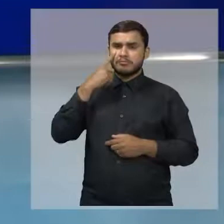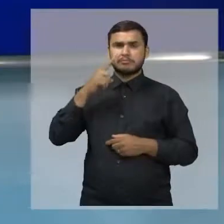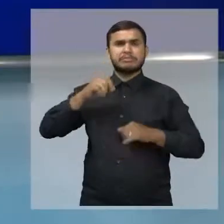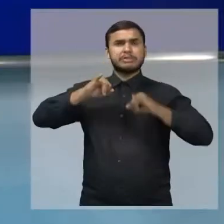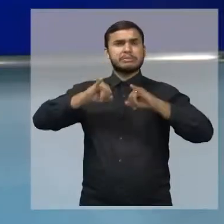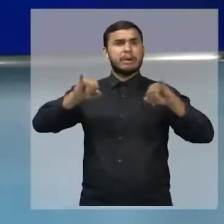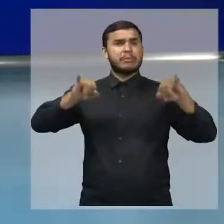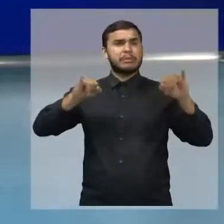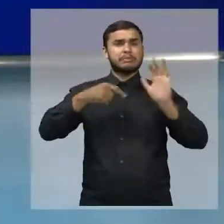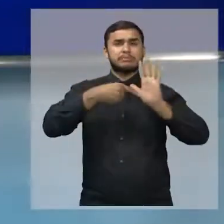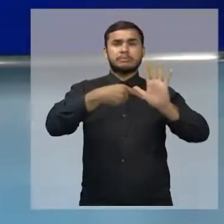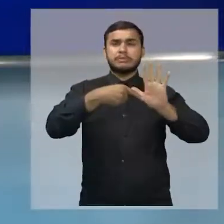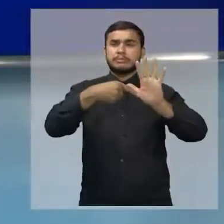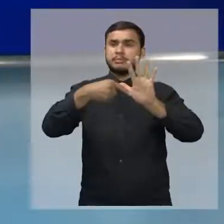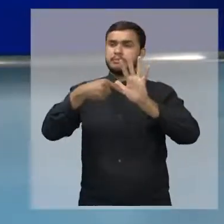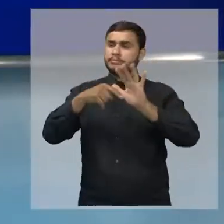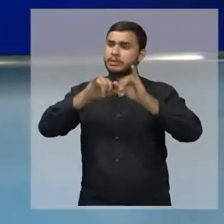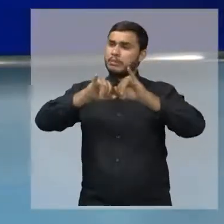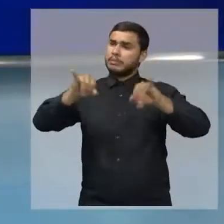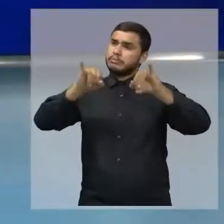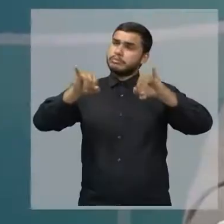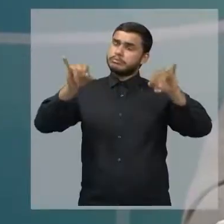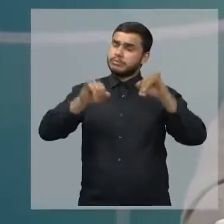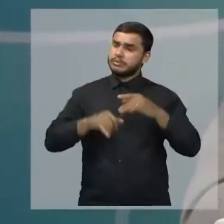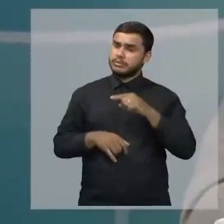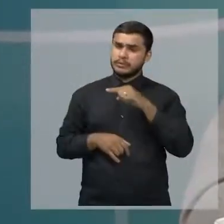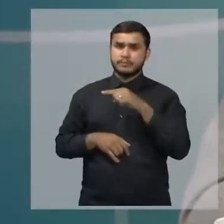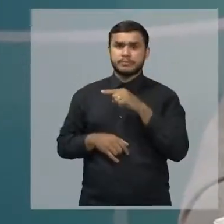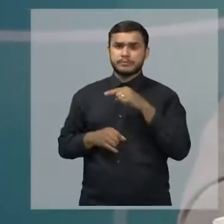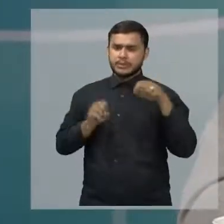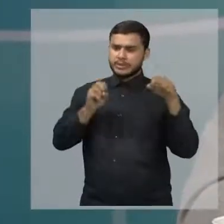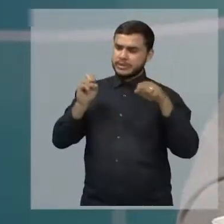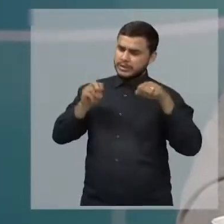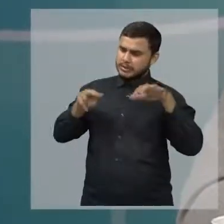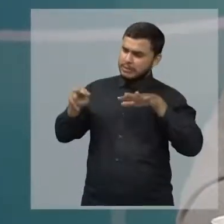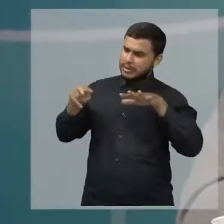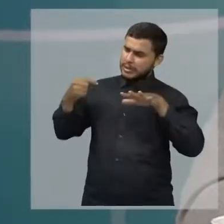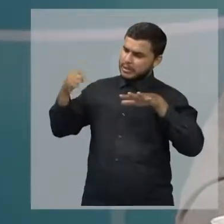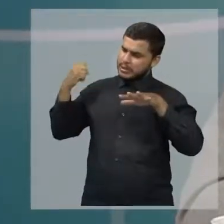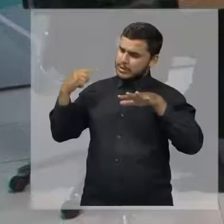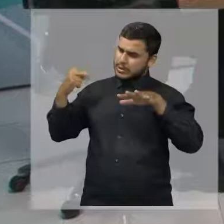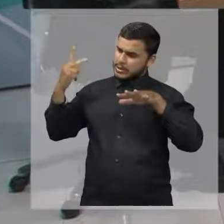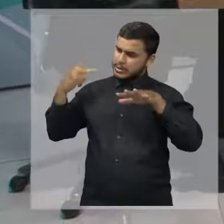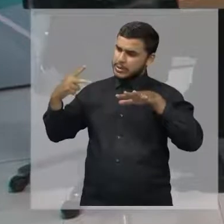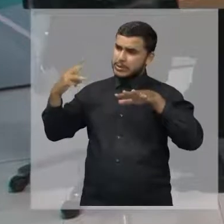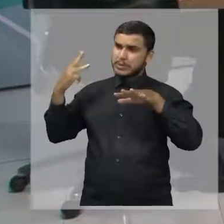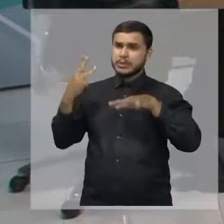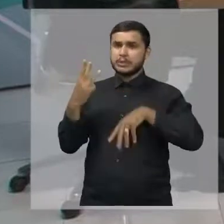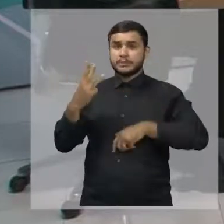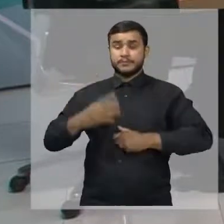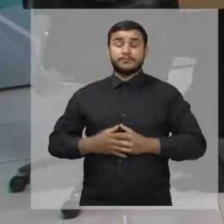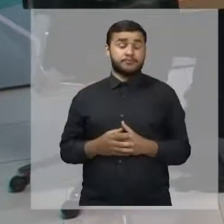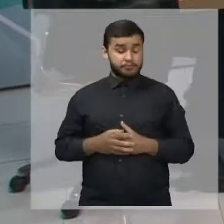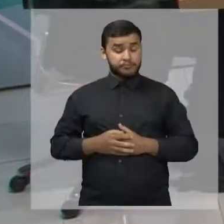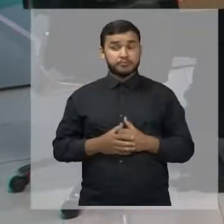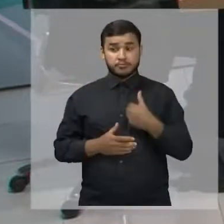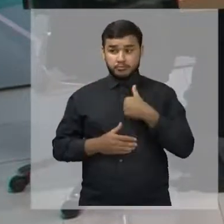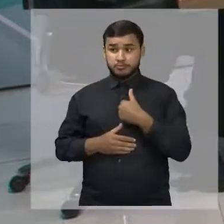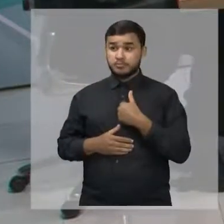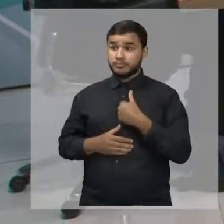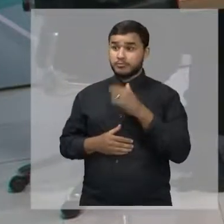os rounds que nós assistimos nas últimas 2 ou 3 semanas. Eu queria, como o cientista político aqui da